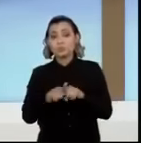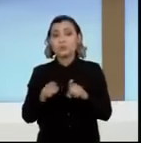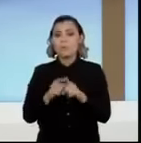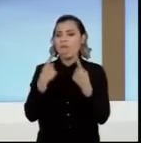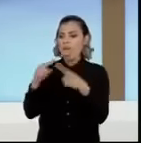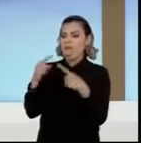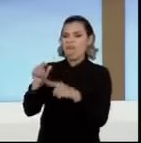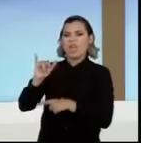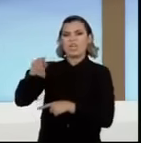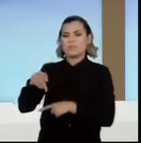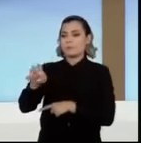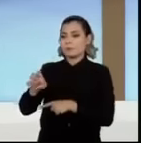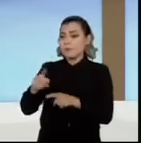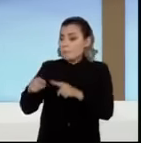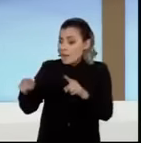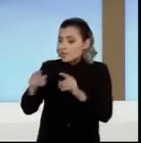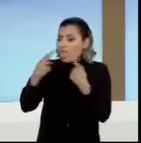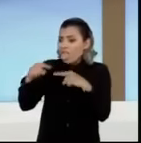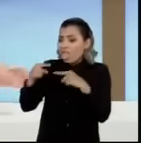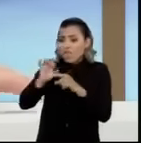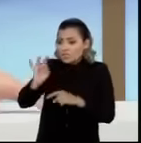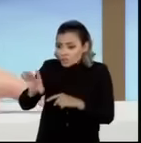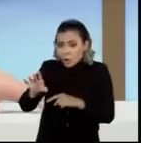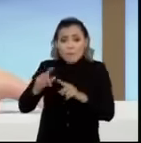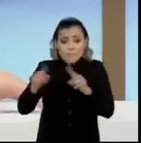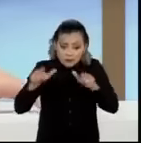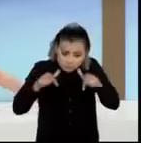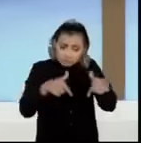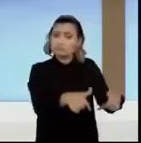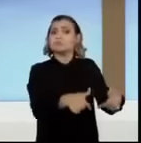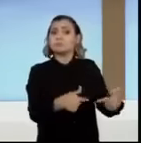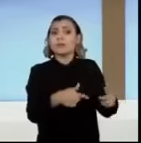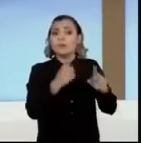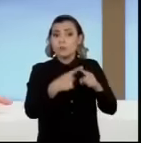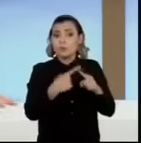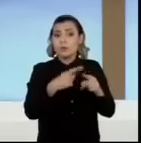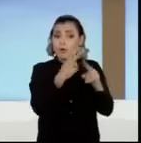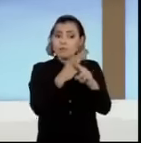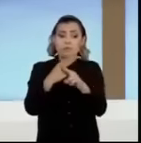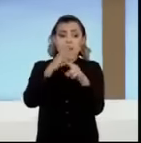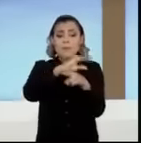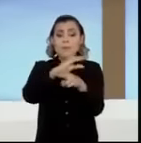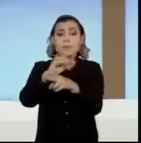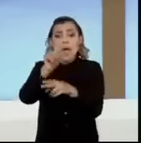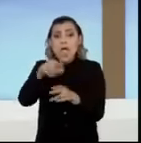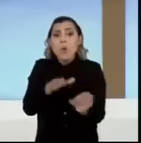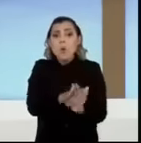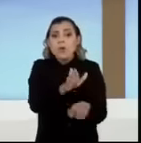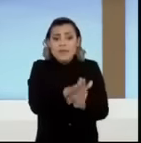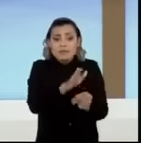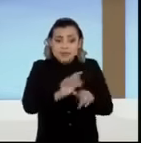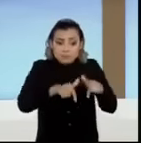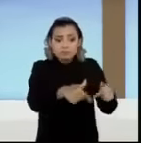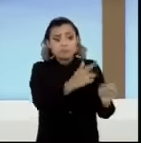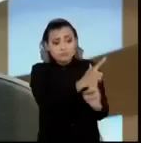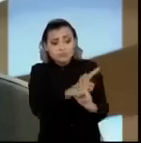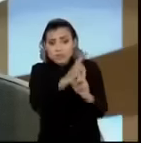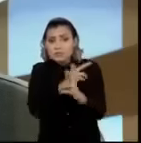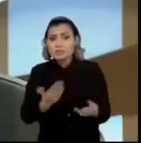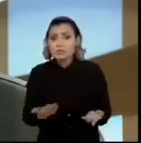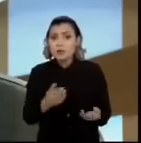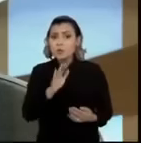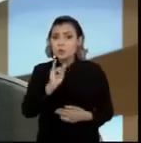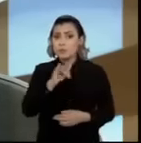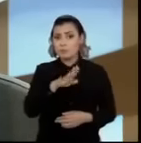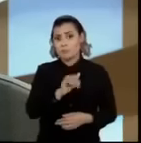esses dados para ir para a operação de fiscalização, porque o sistema do DETER é feito para isso, né? É feito para orientar a operação de fiscalização do